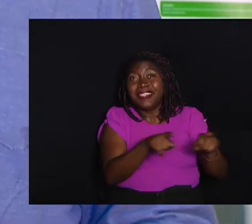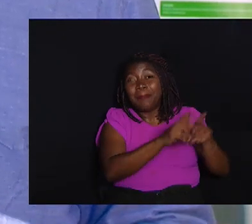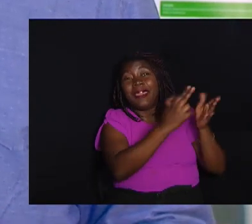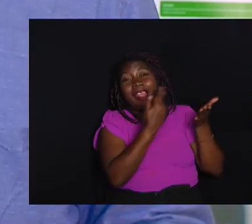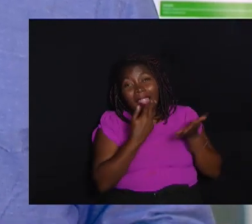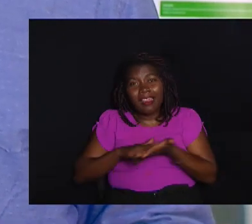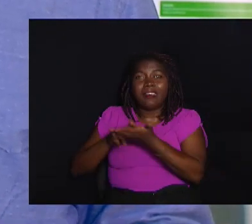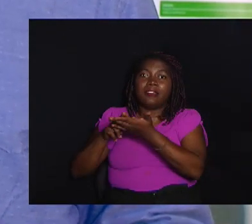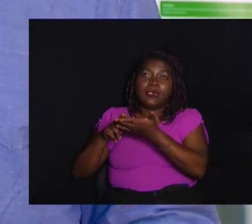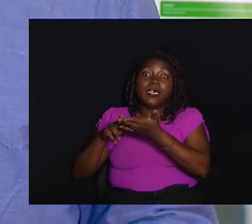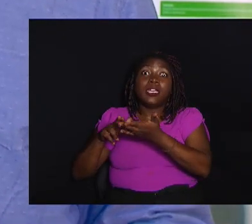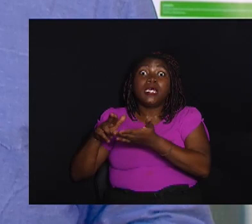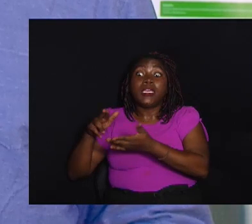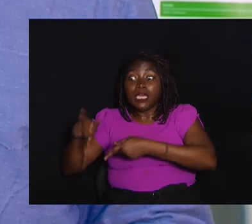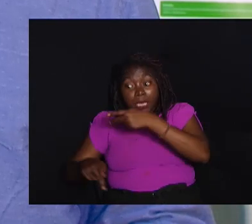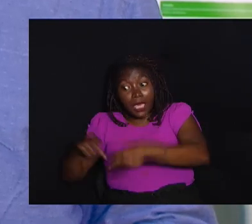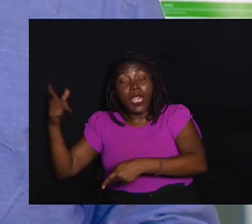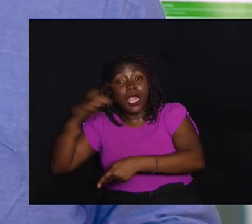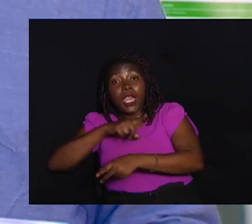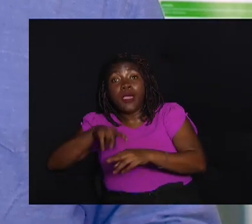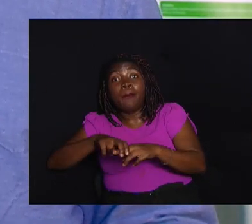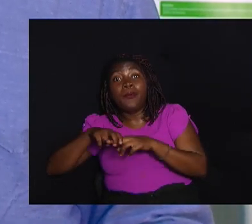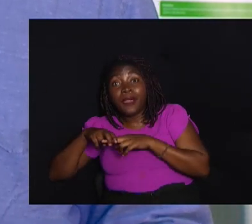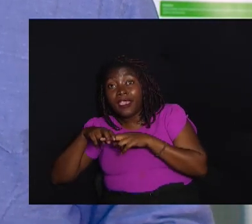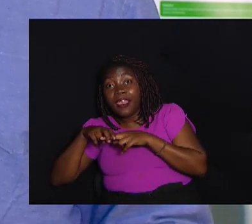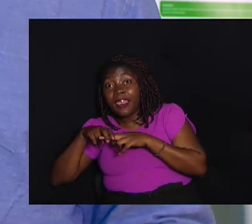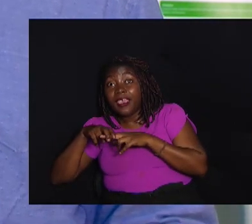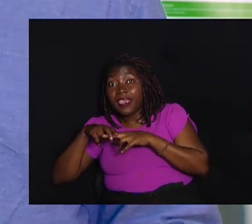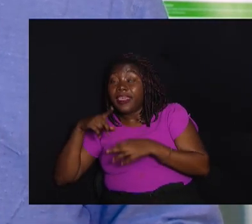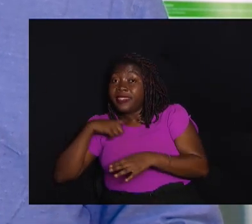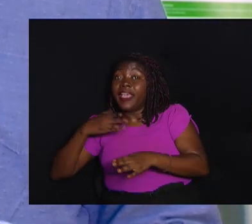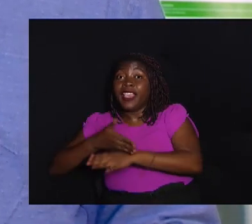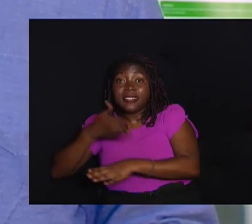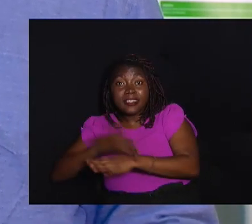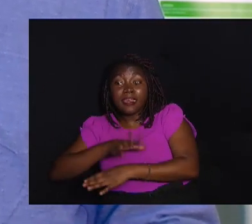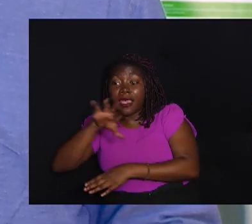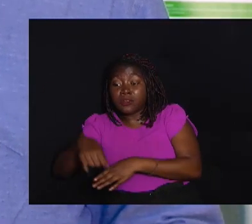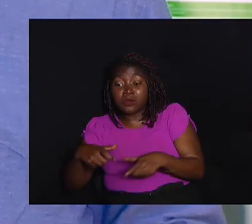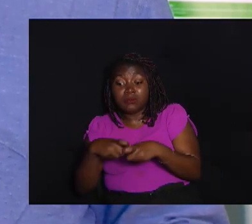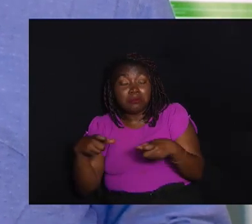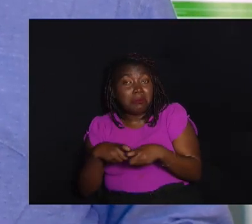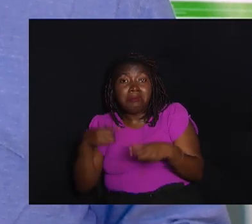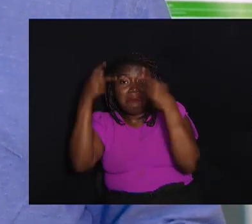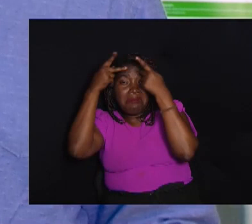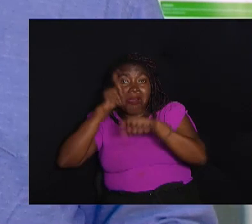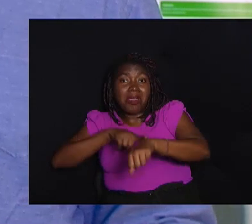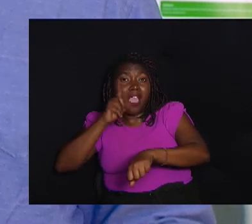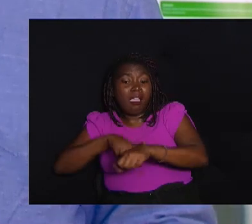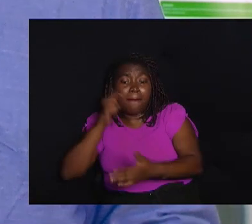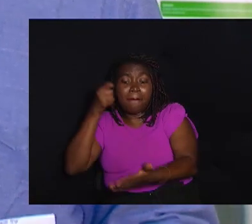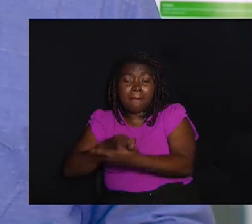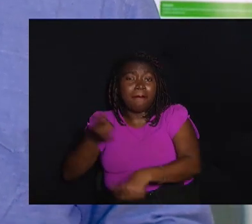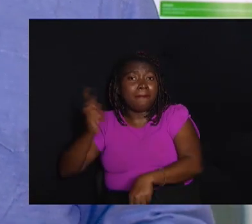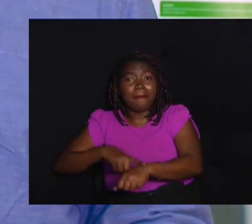carnê. O contribuinte ganha porque ele tem acesso e pega o IPTU a hora que ele quiser e já faz o pagamento ali mesmo no